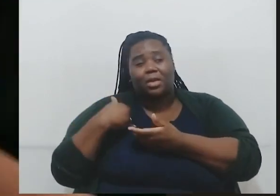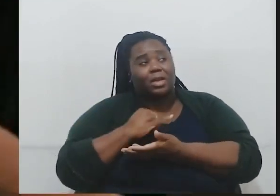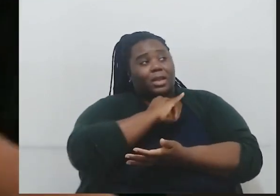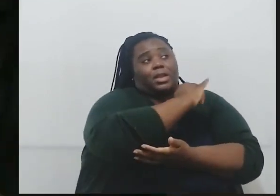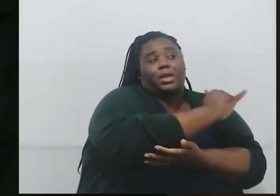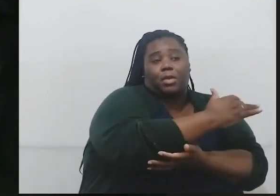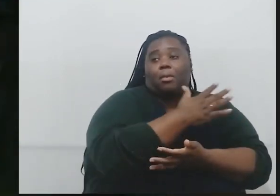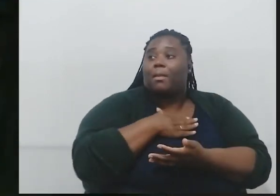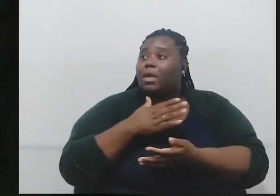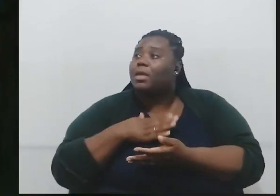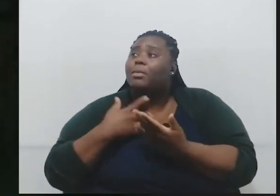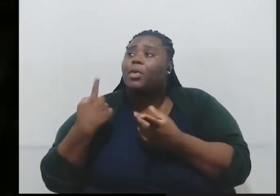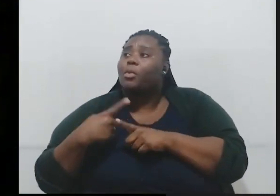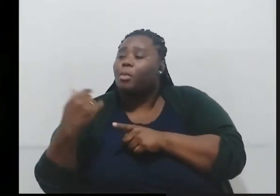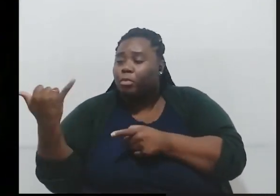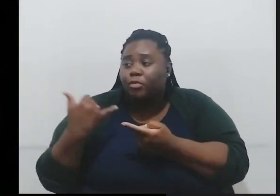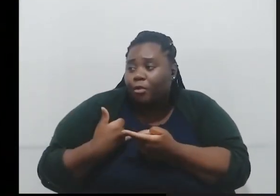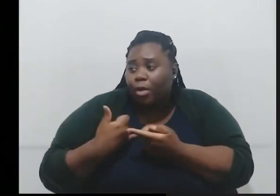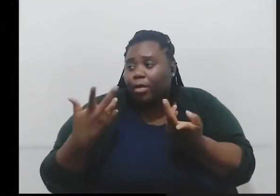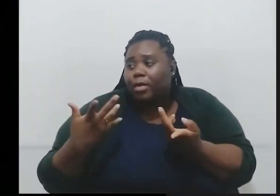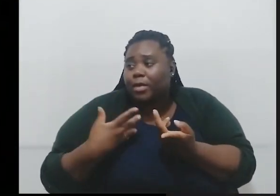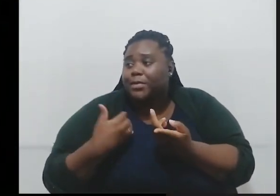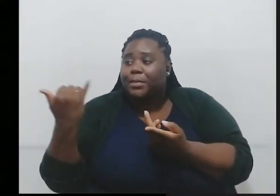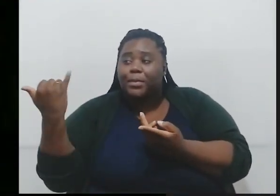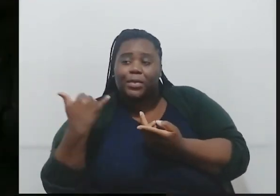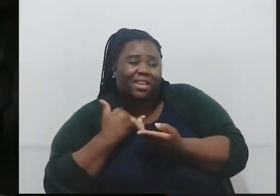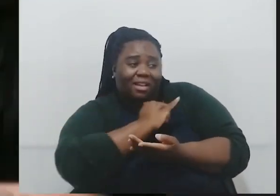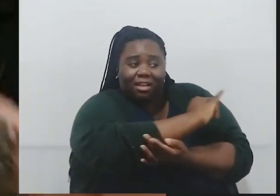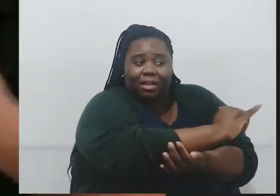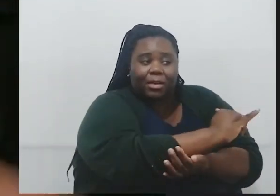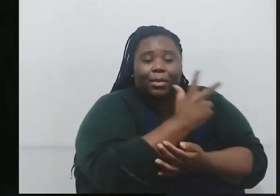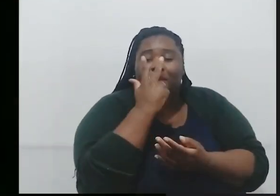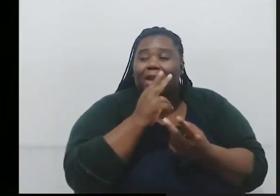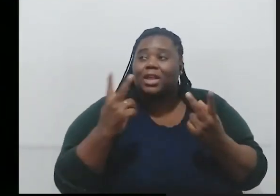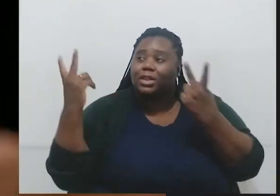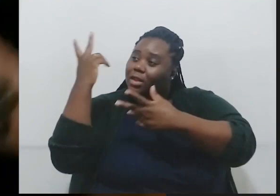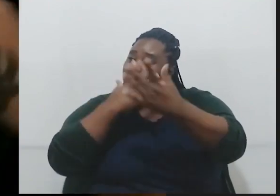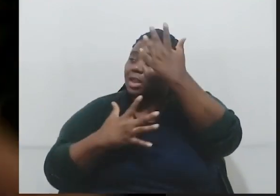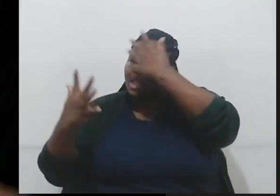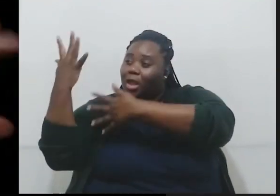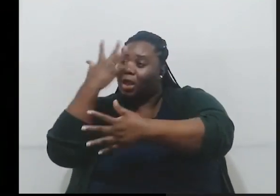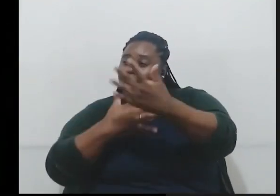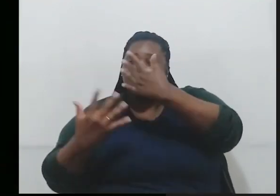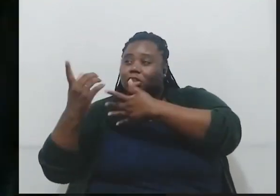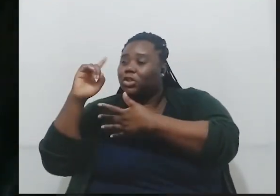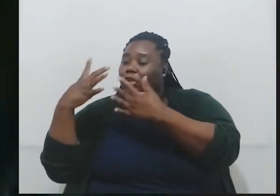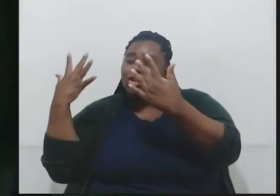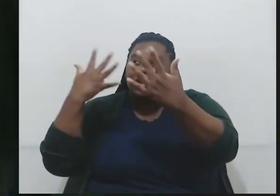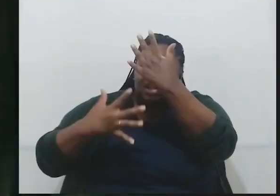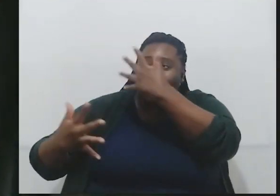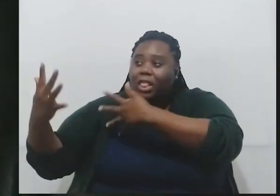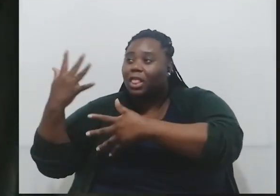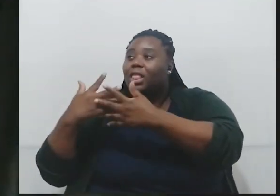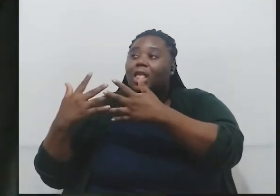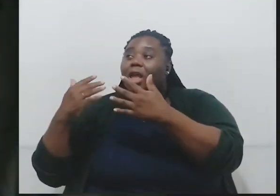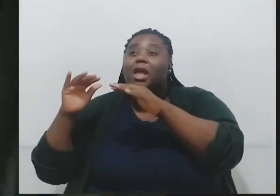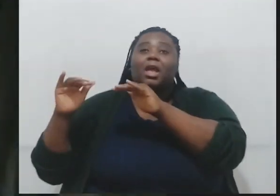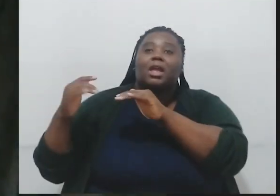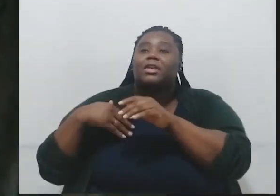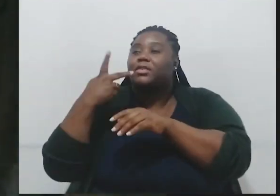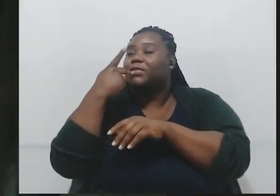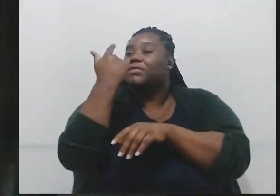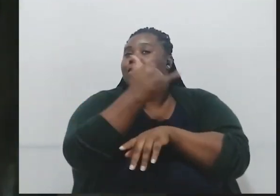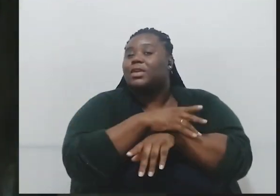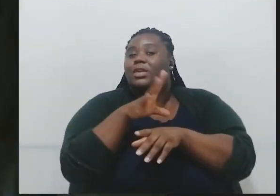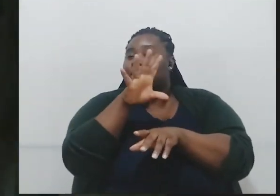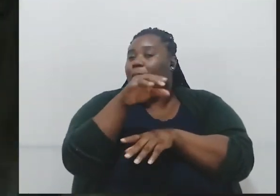mim, enfim, visibilidade mesmo, né, aquela coisa de falar por cima, ou de pegar uma ideia, aqueles clichês todos, assim, acho que a gente passa por